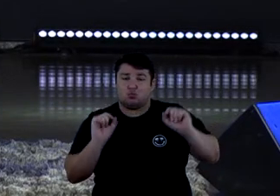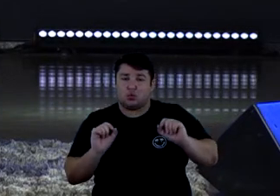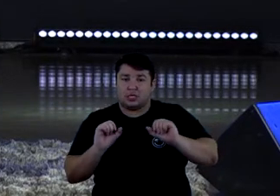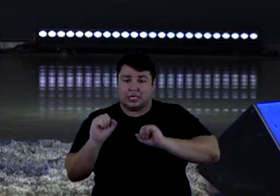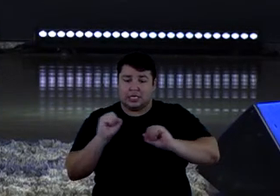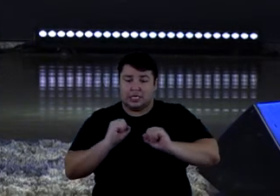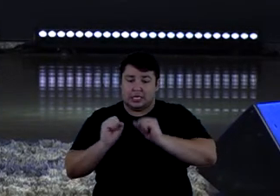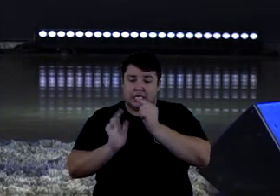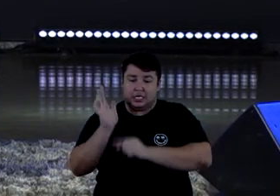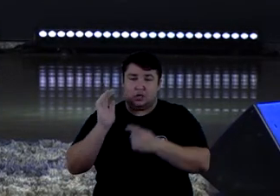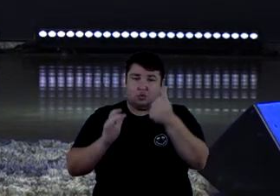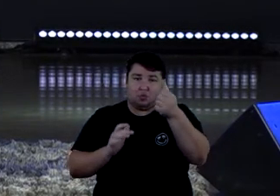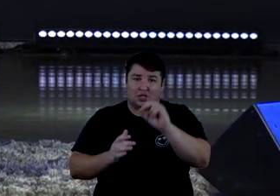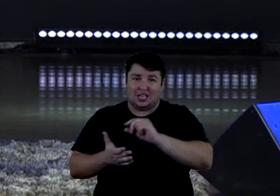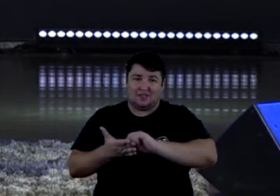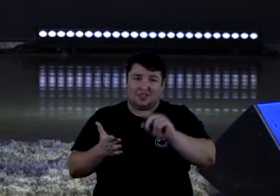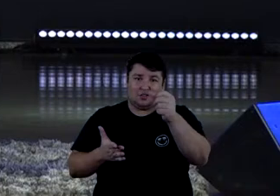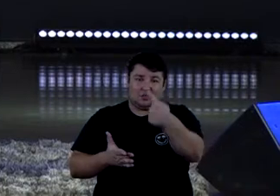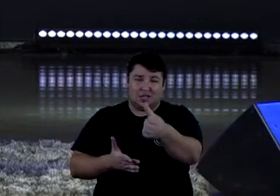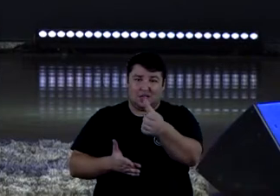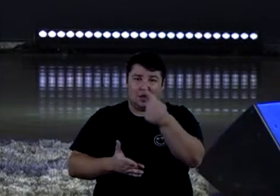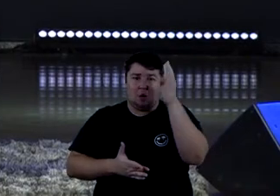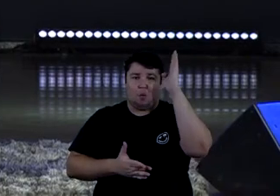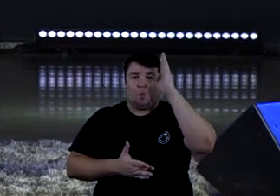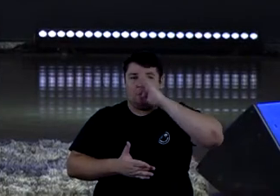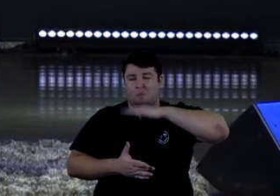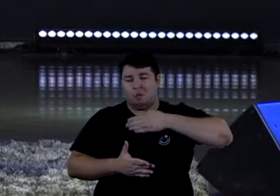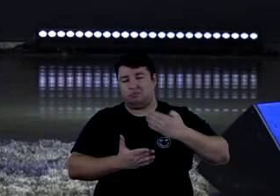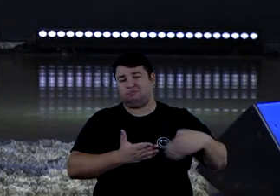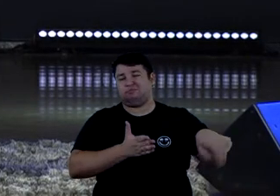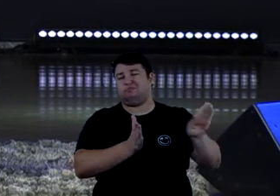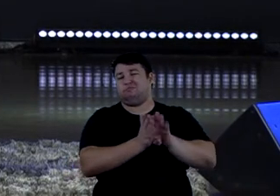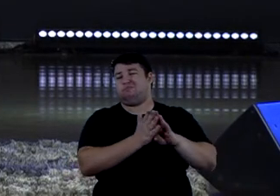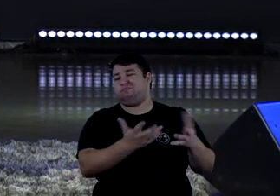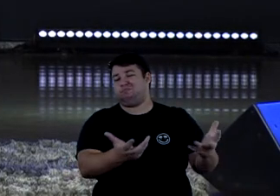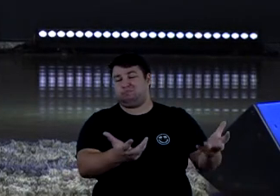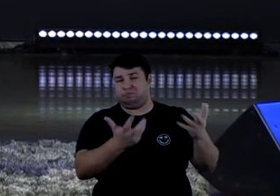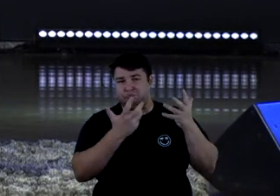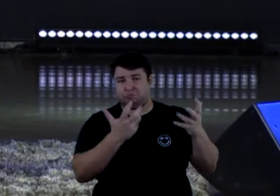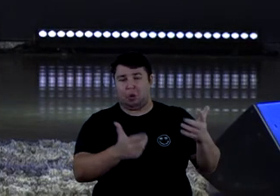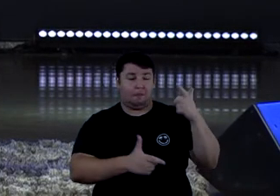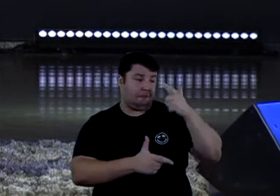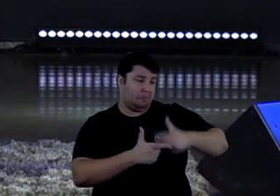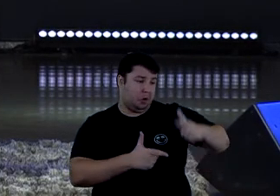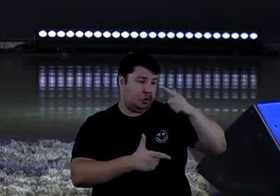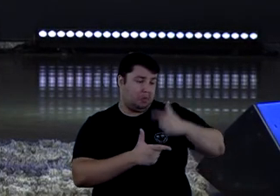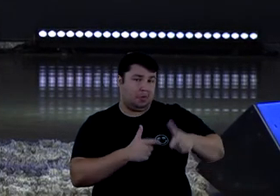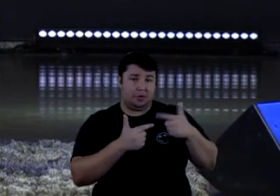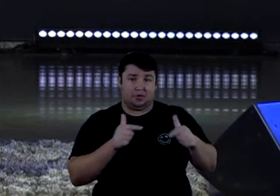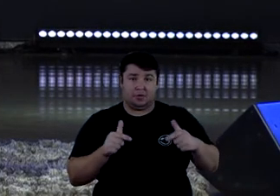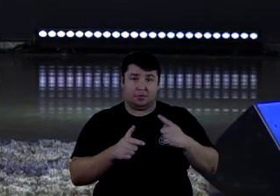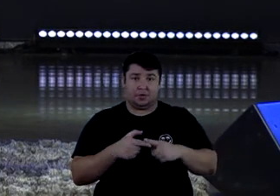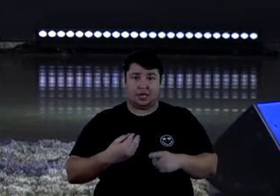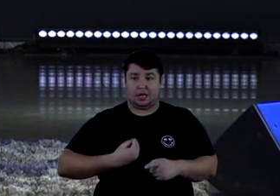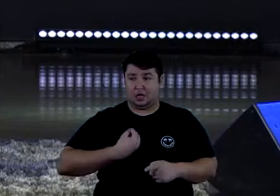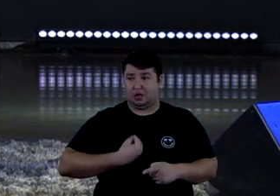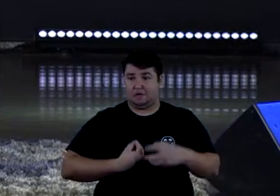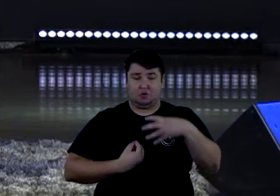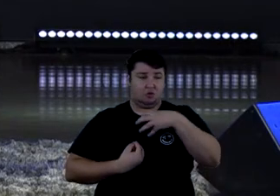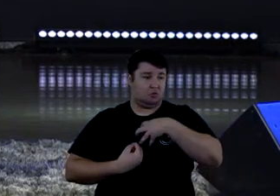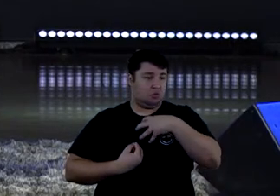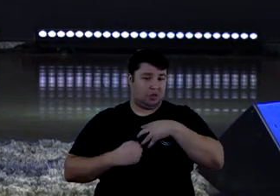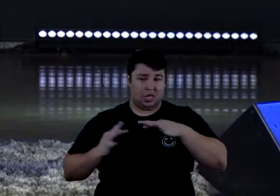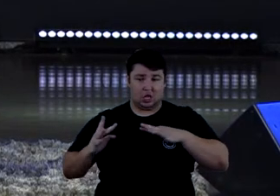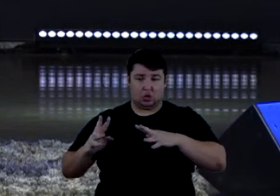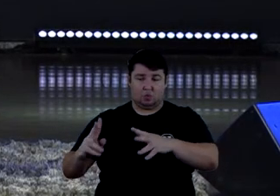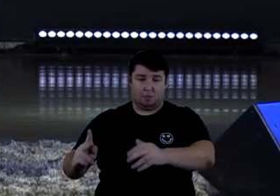Salmos 10, versículo 6, nenhum mal vai me atingir, eu nunca vou ter problema, porque olha aqui, eu vivo como eu quero e está tudo